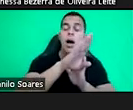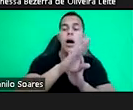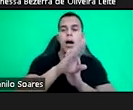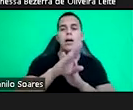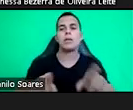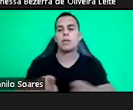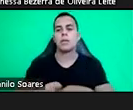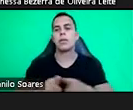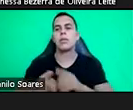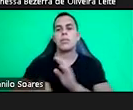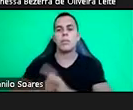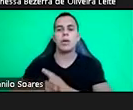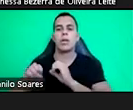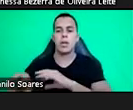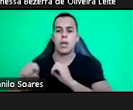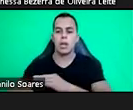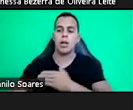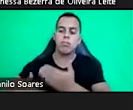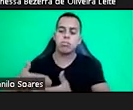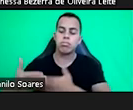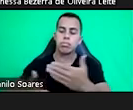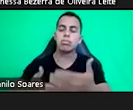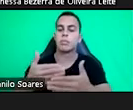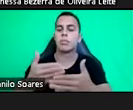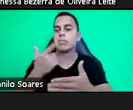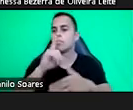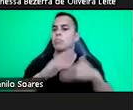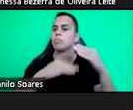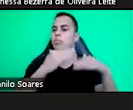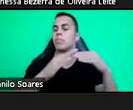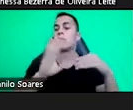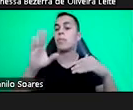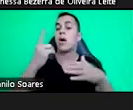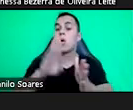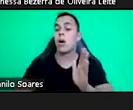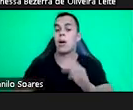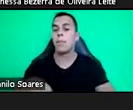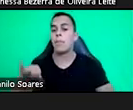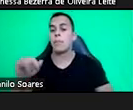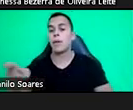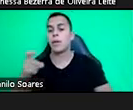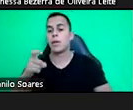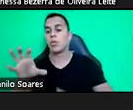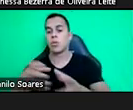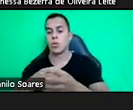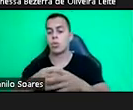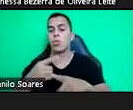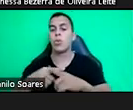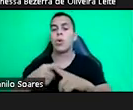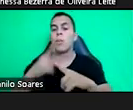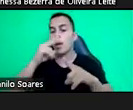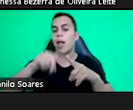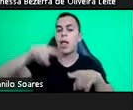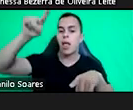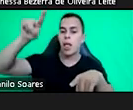rendimento educacional desses indivíduos, exceto no grupo mix, que as linhas ficam dançando um